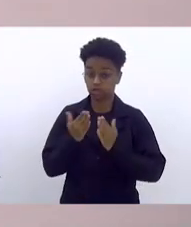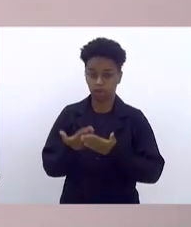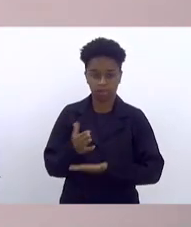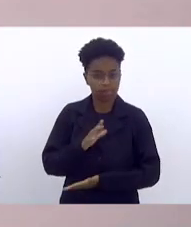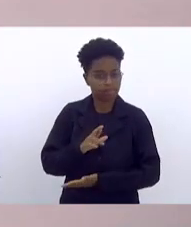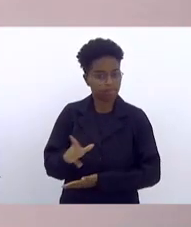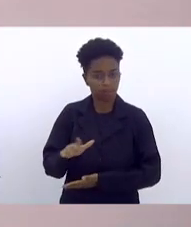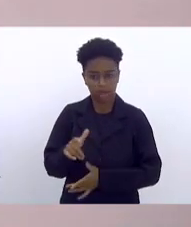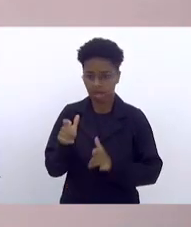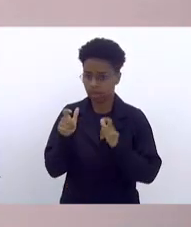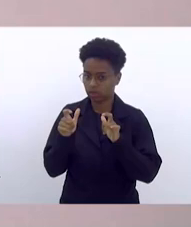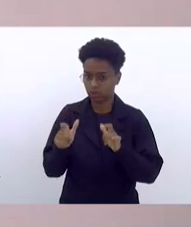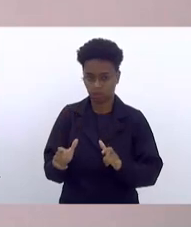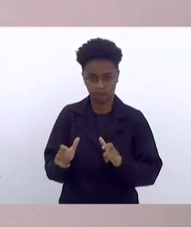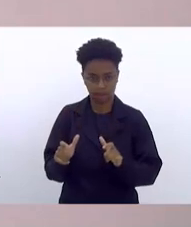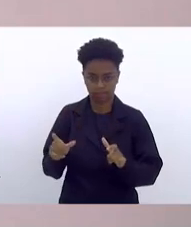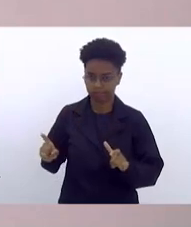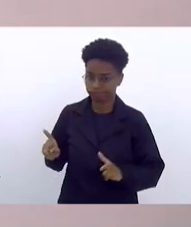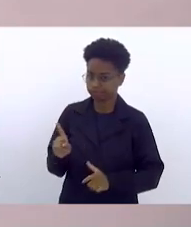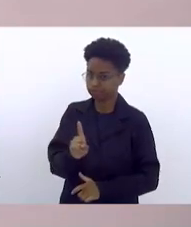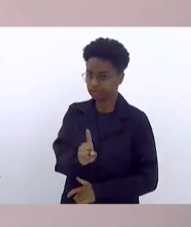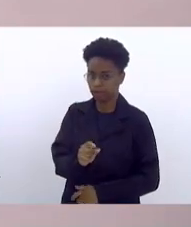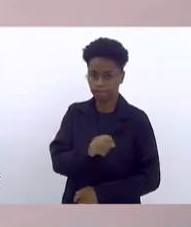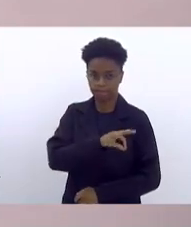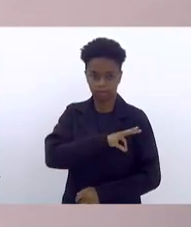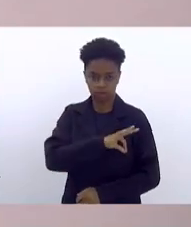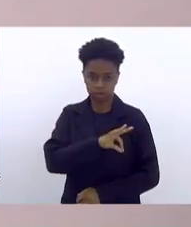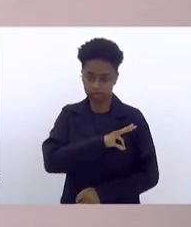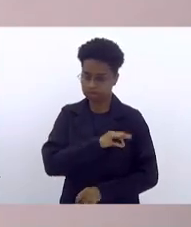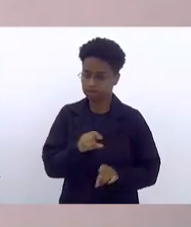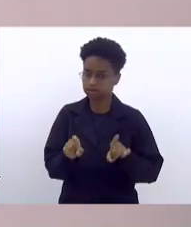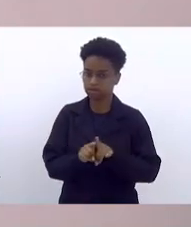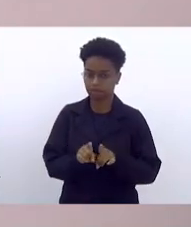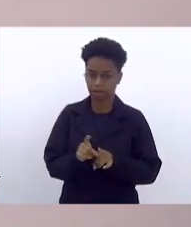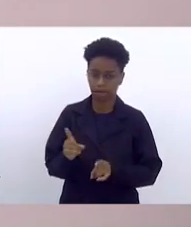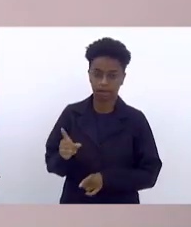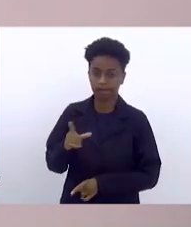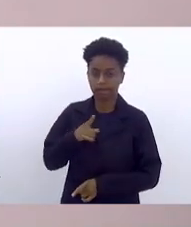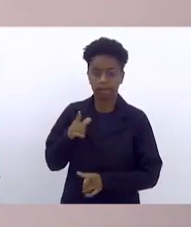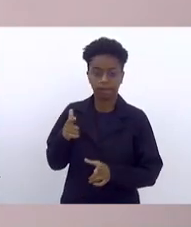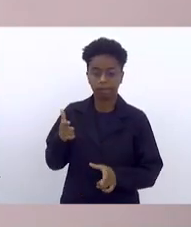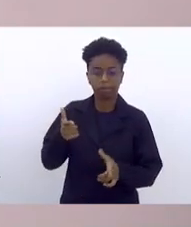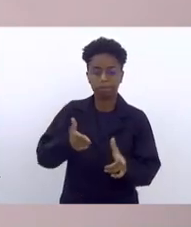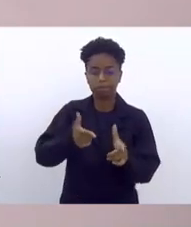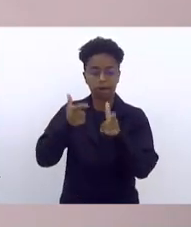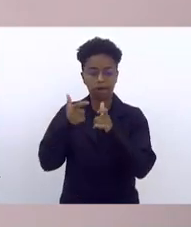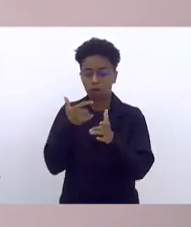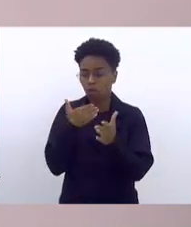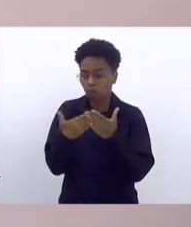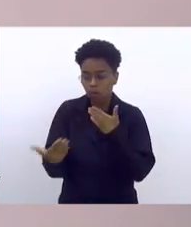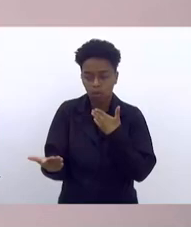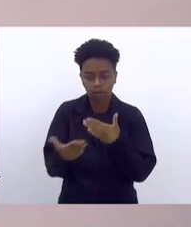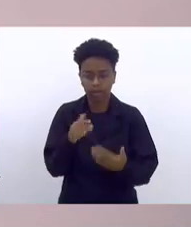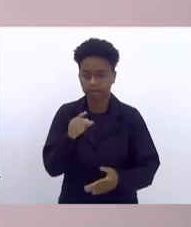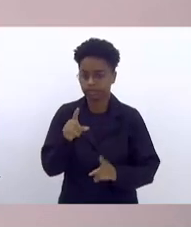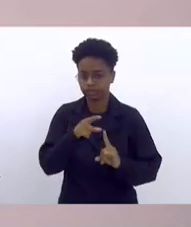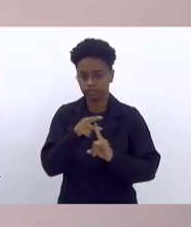de presença policial nem de presença de armas de qualquer tipo